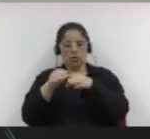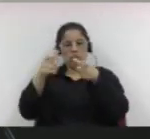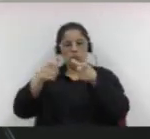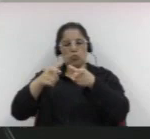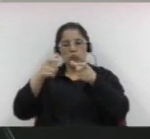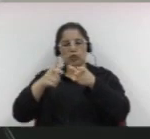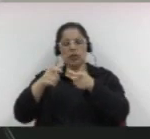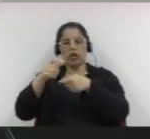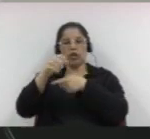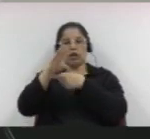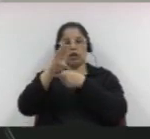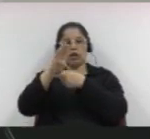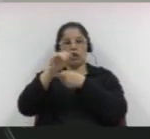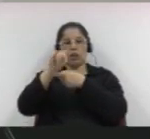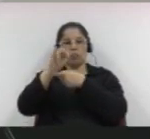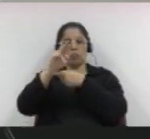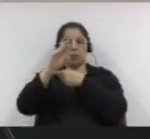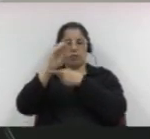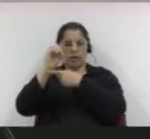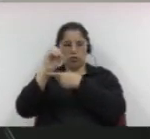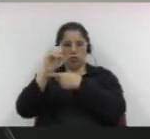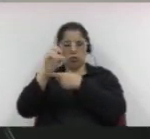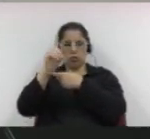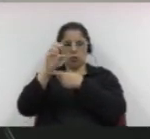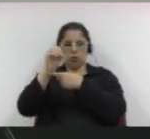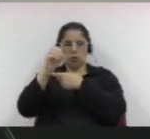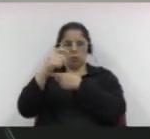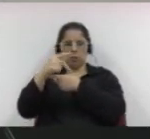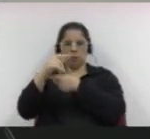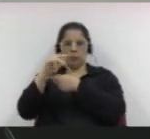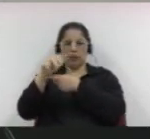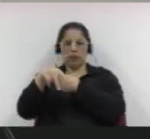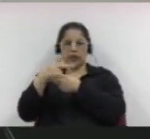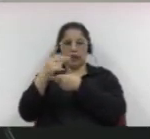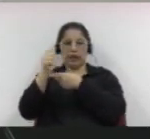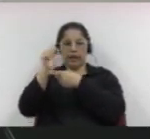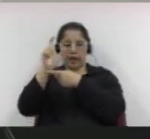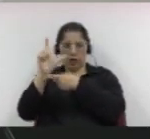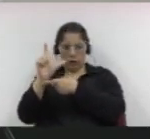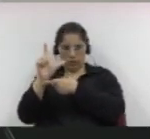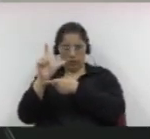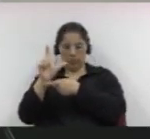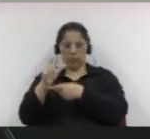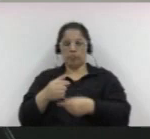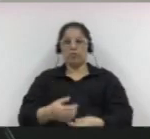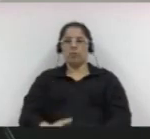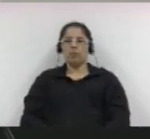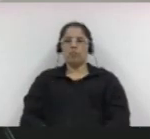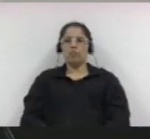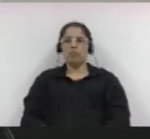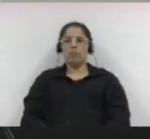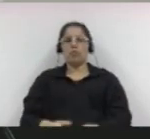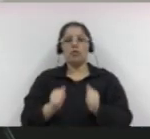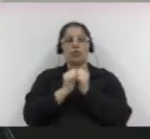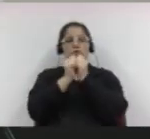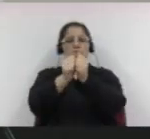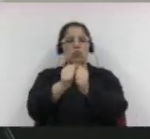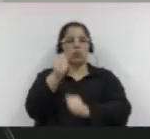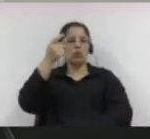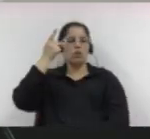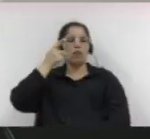estavam presentes, onde estavam falando da importância dos médicos que estão chegando lá para atendê-los. Estava presente também com nós a vereadora